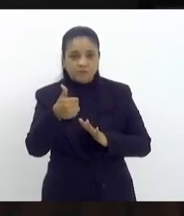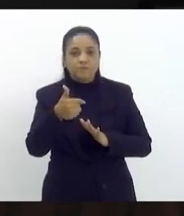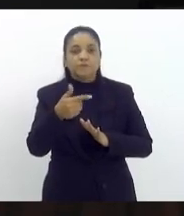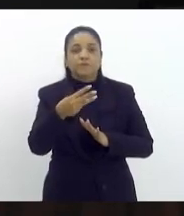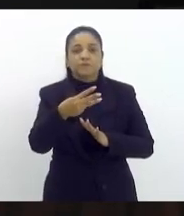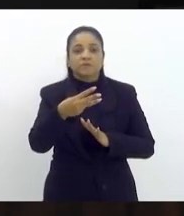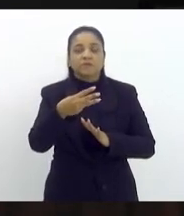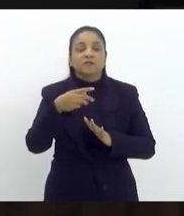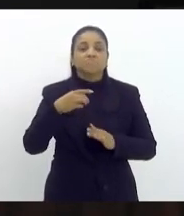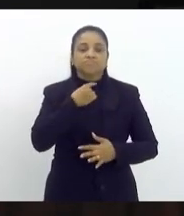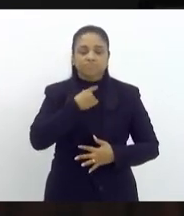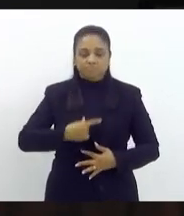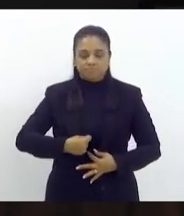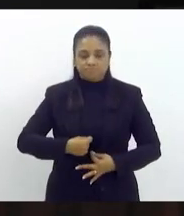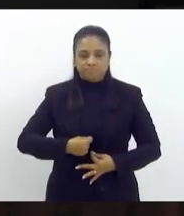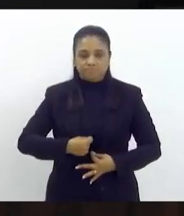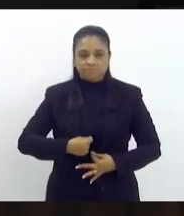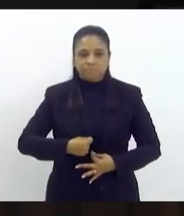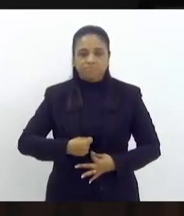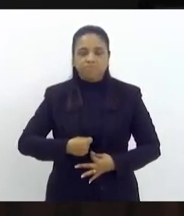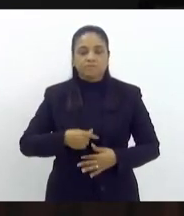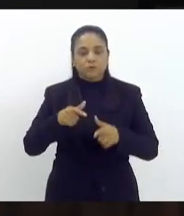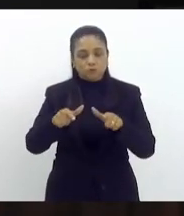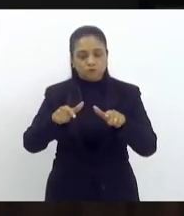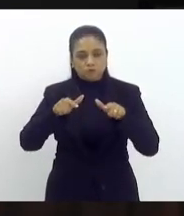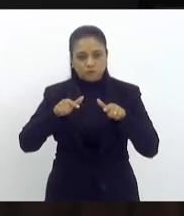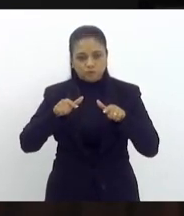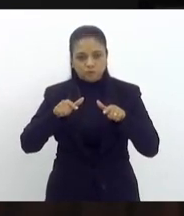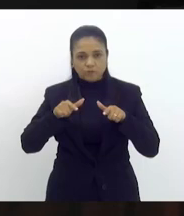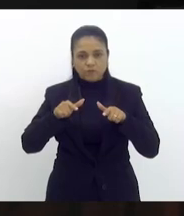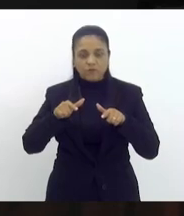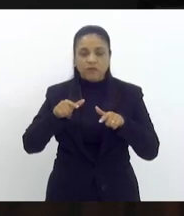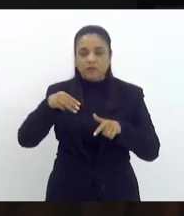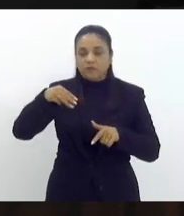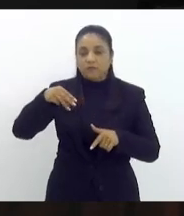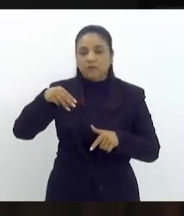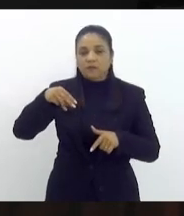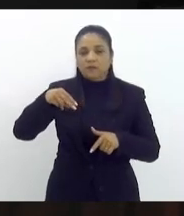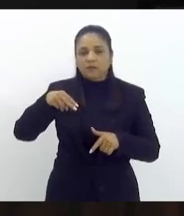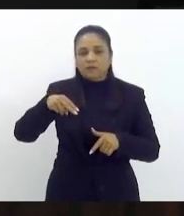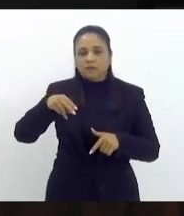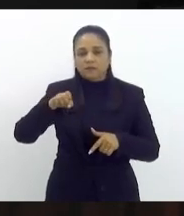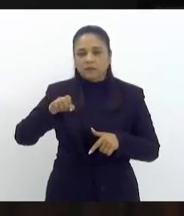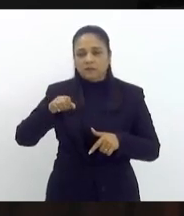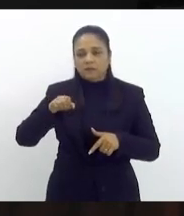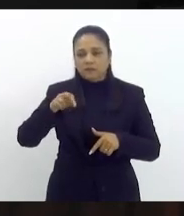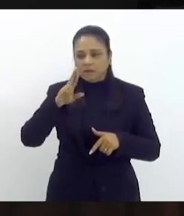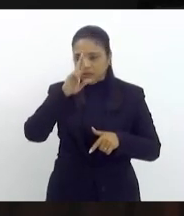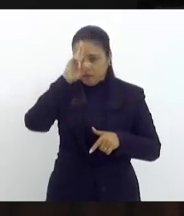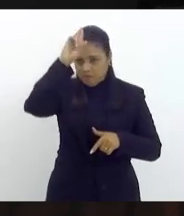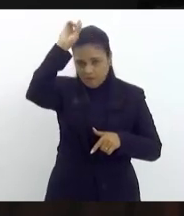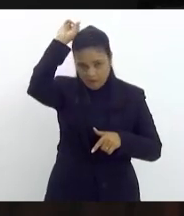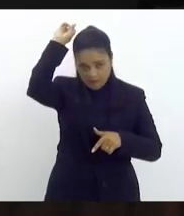concede a medalha Tiradentes e o respectivo diploma a Neymar da Silva Santos Júnior parecer da comissão de normas